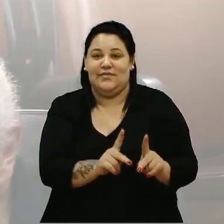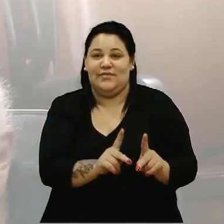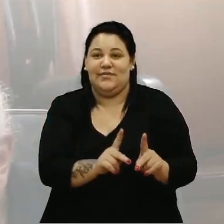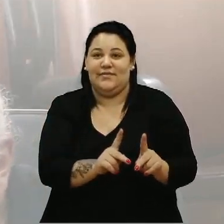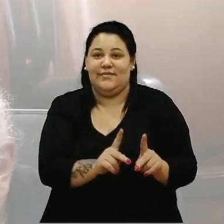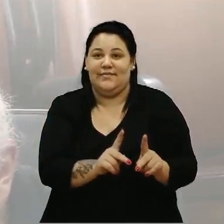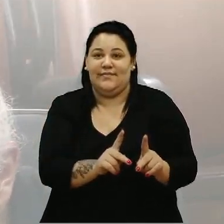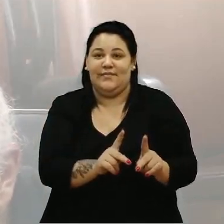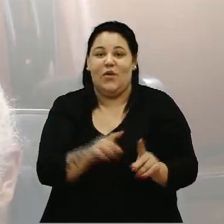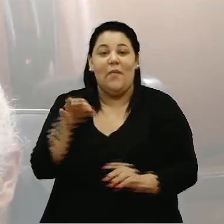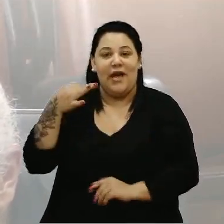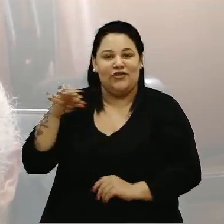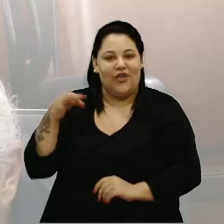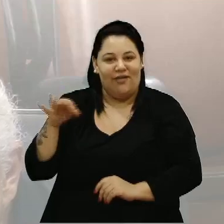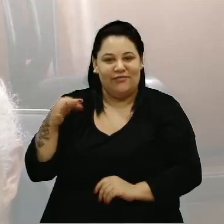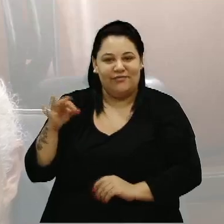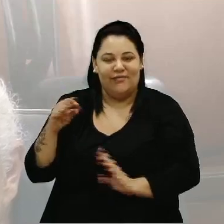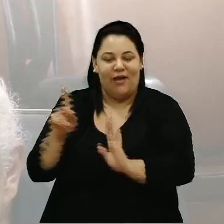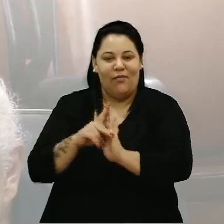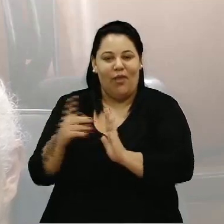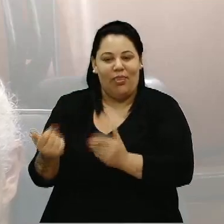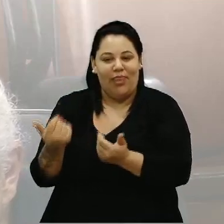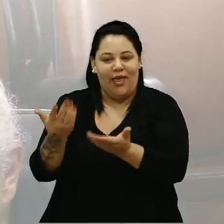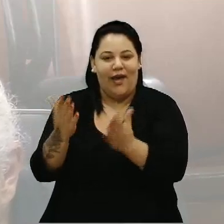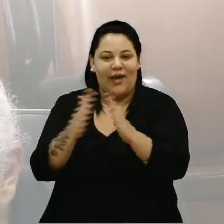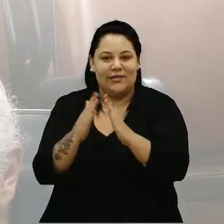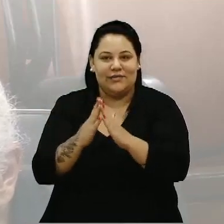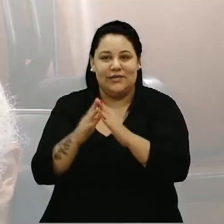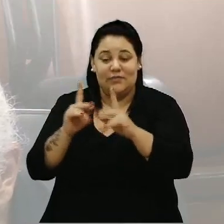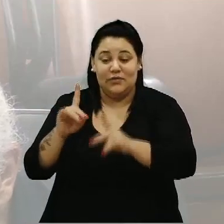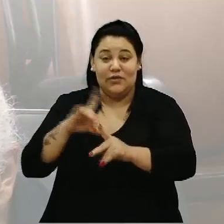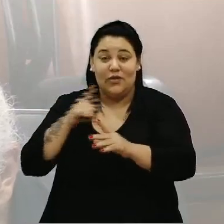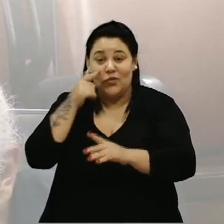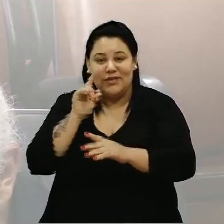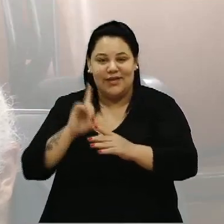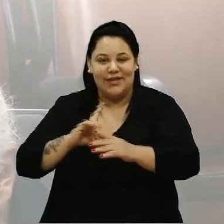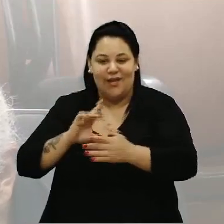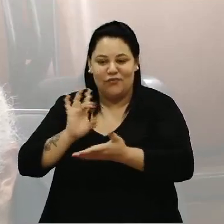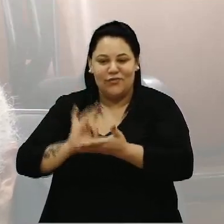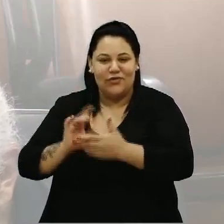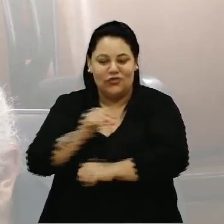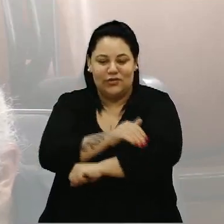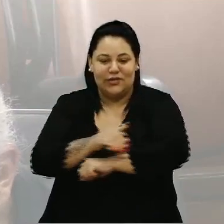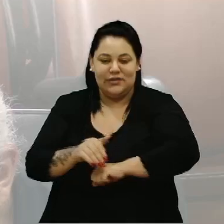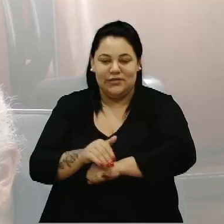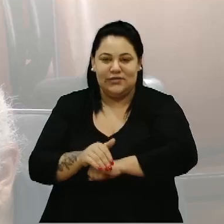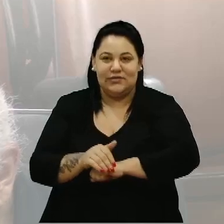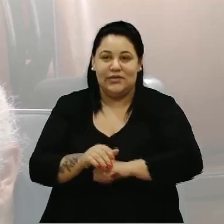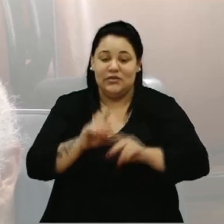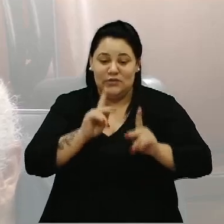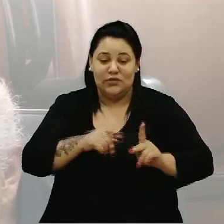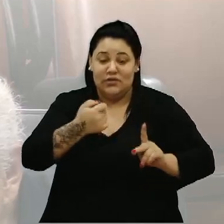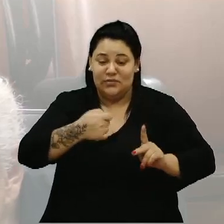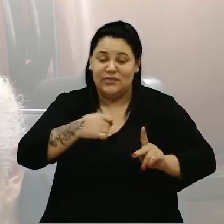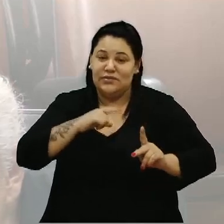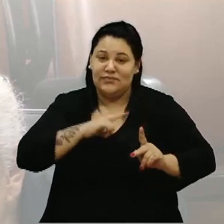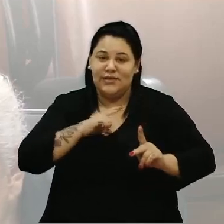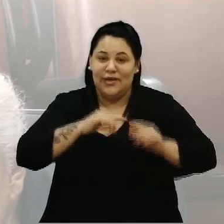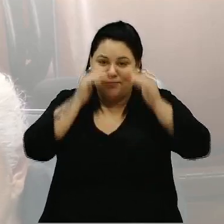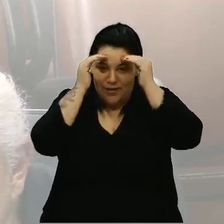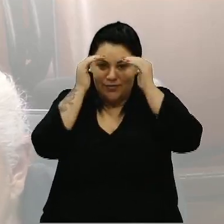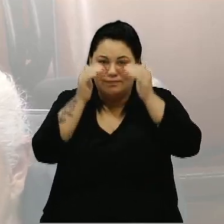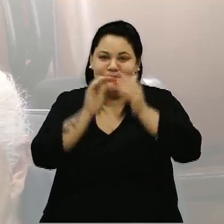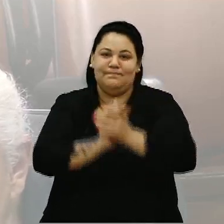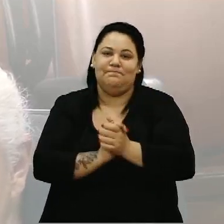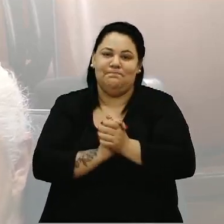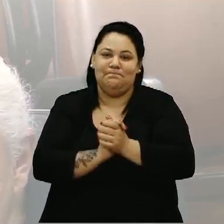chave, né, com sua propriedade. As pessoas teriam um endereço. E é isso que as pessoas precisam, de dignidade. E